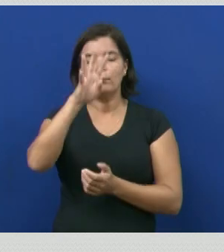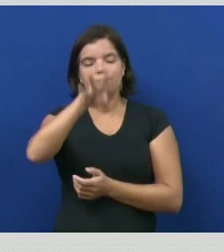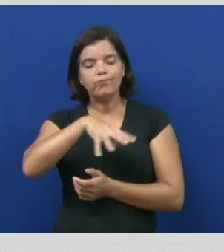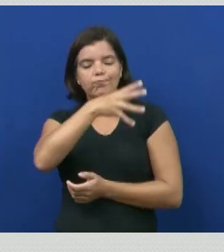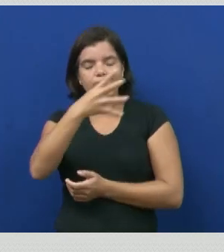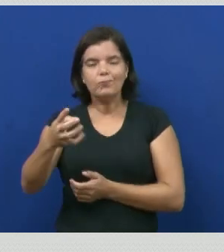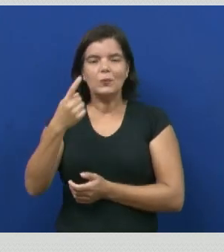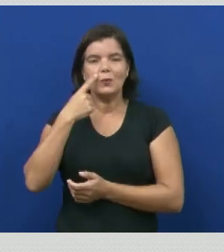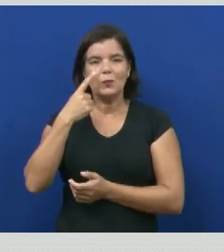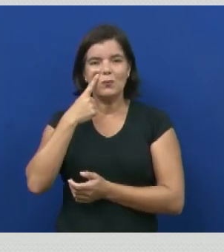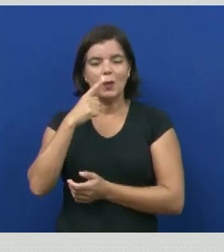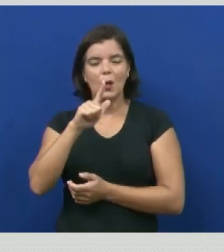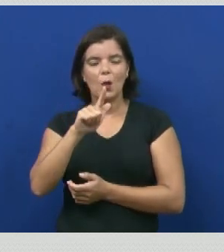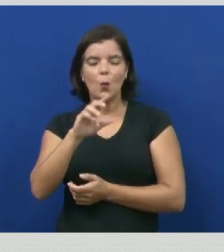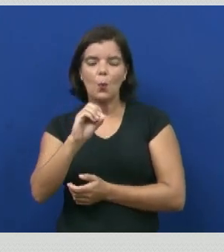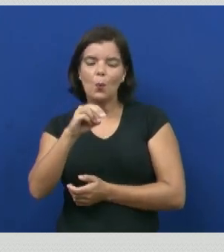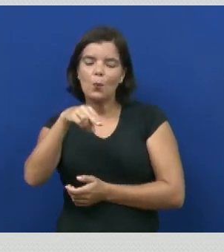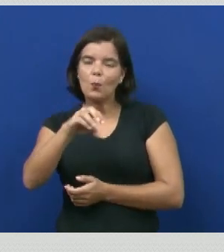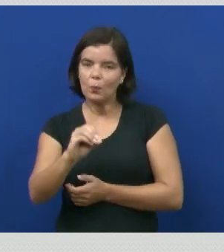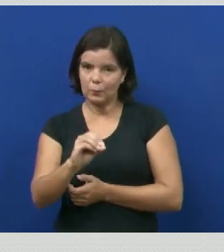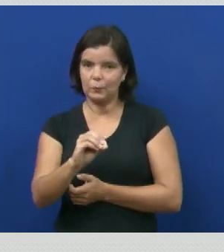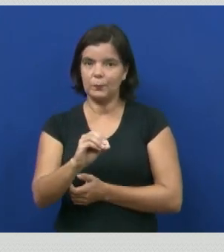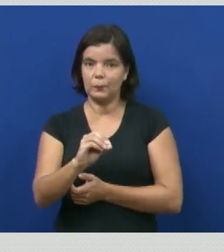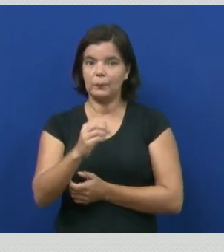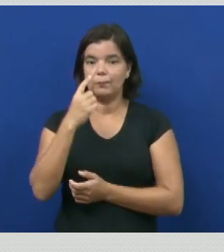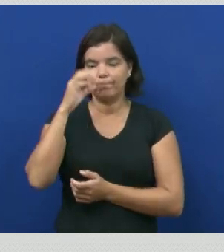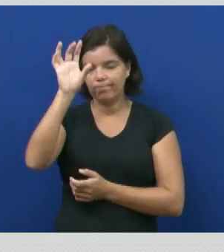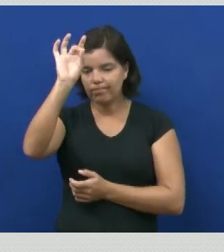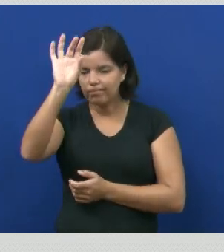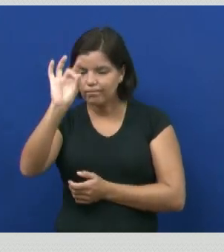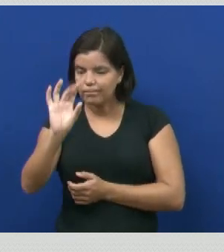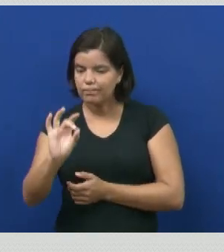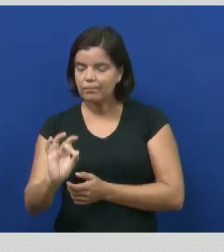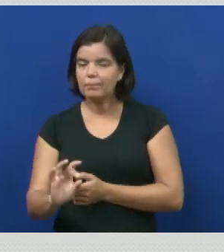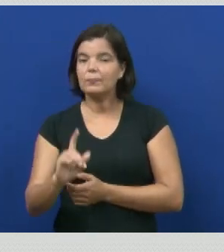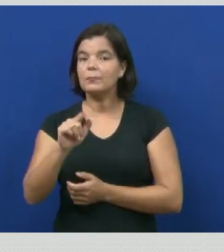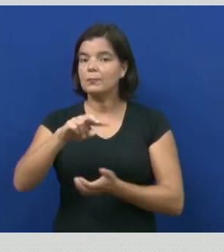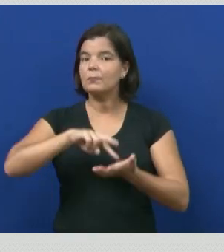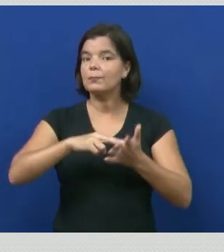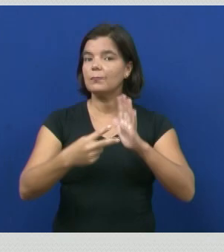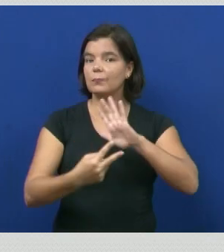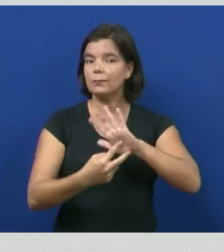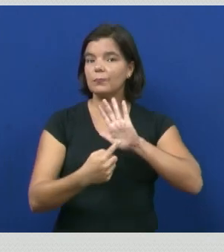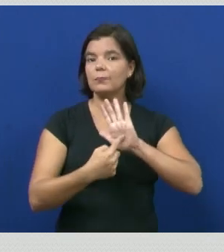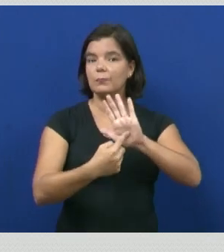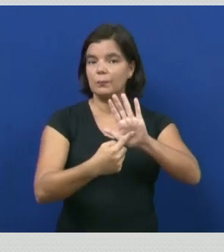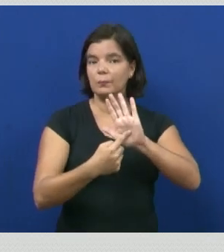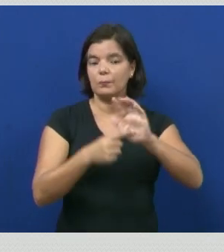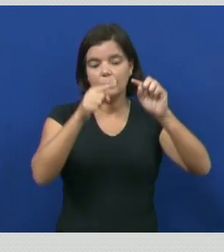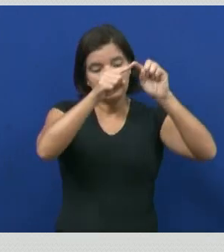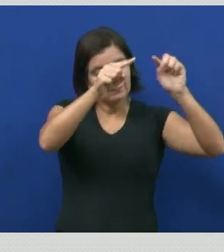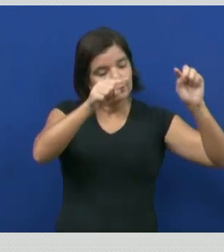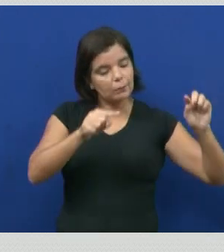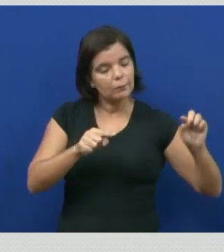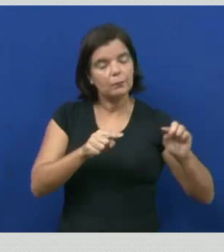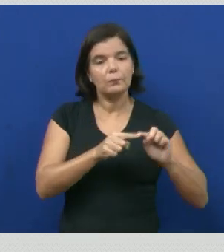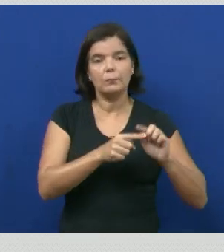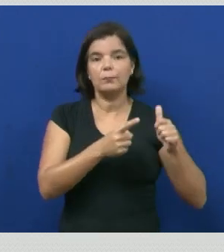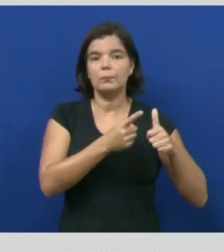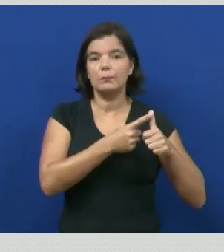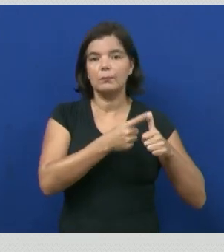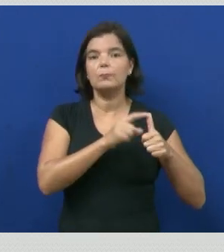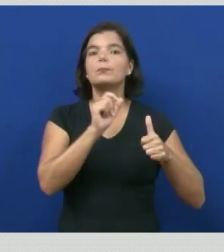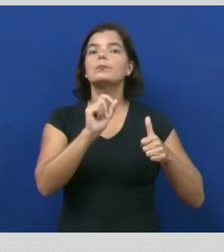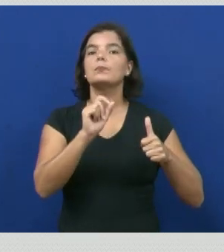a parte de gono, pentágono, hexágono, heptágono. Então, esse sufixo representa, no caso, lados. E a primeira parte